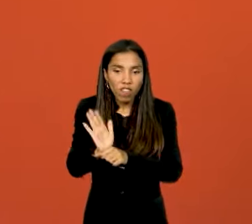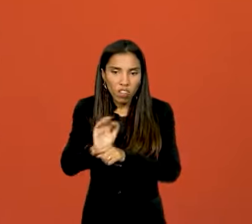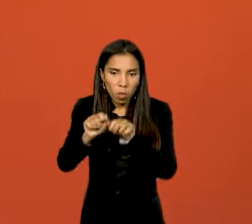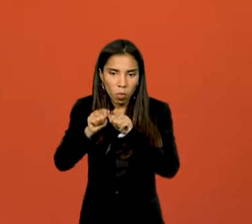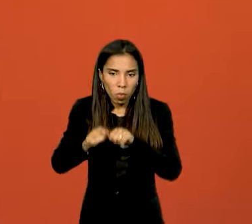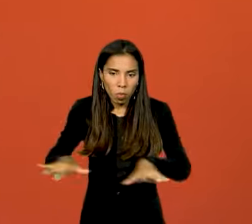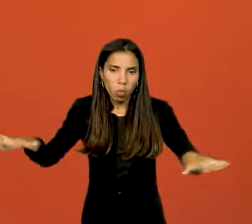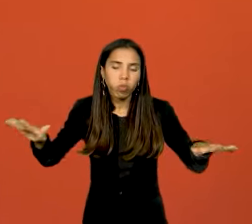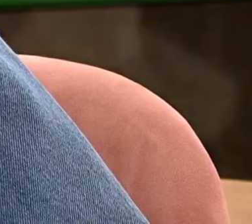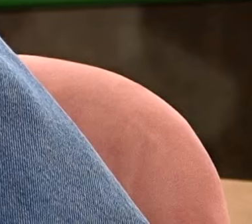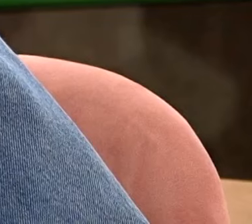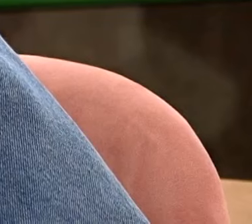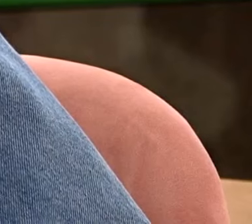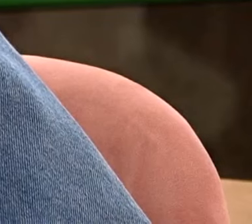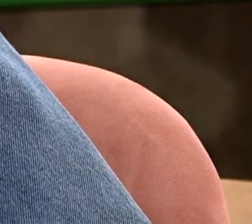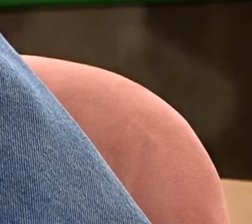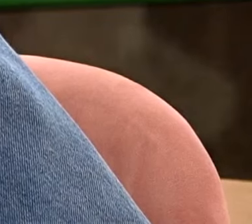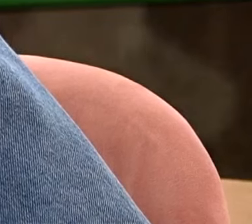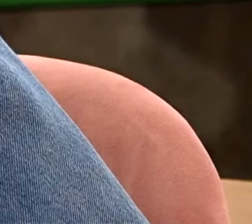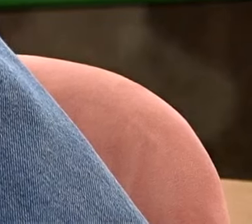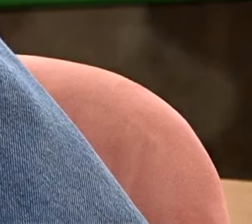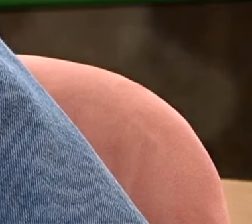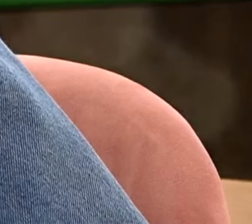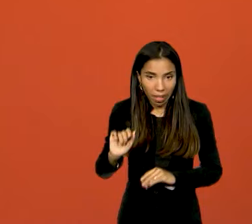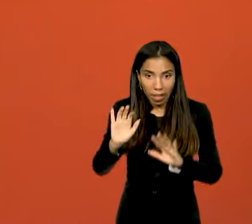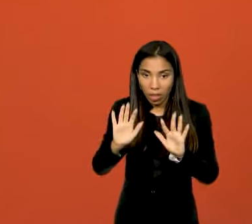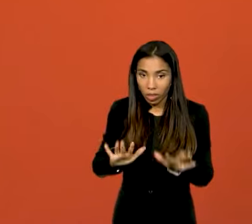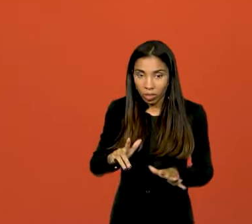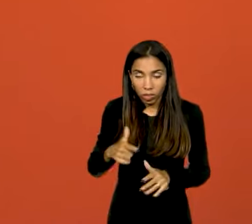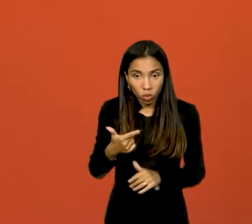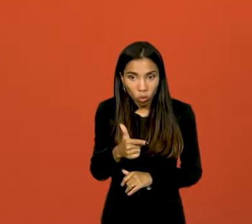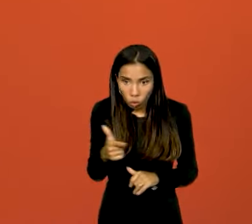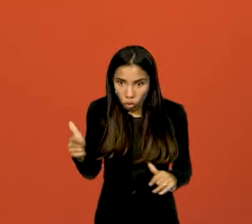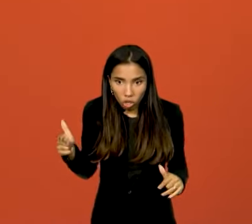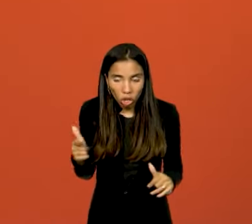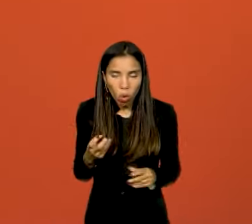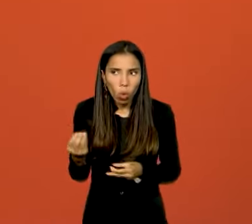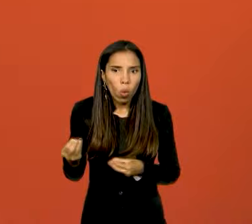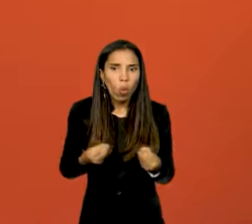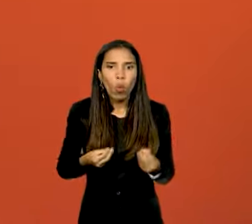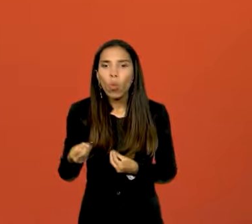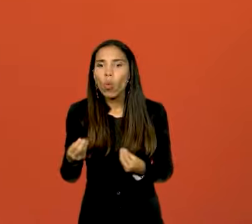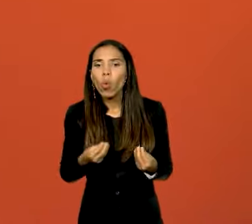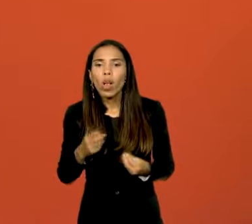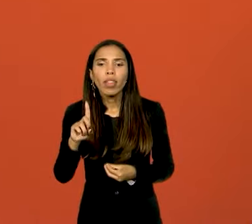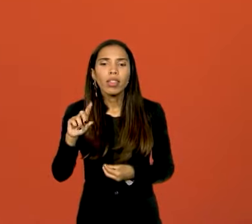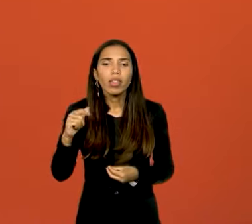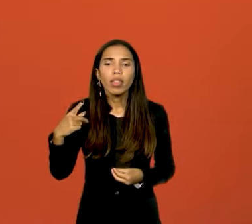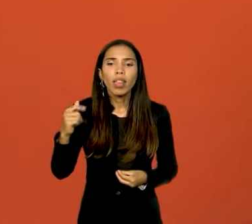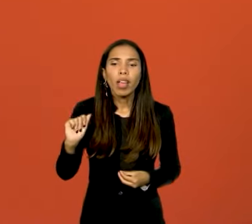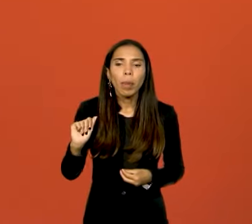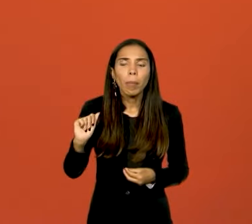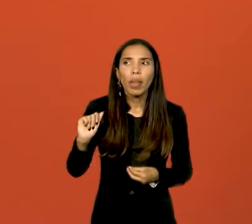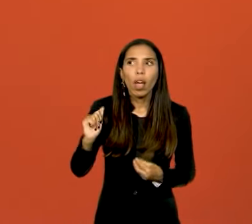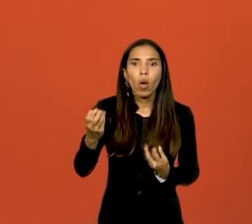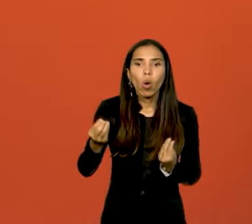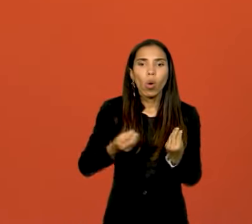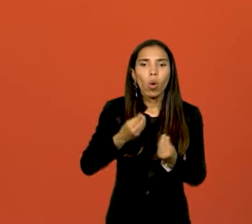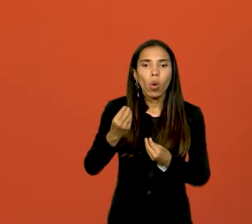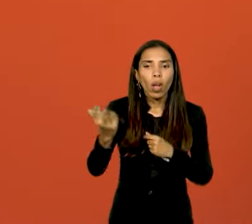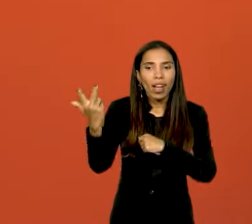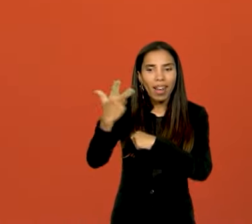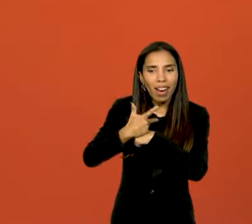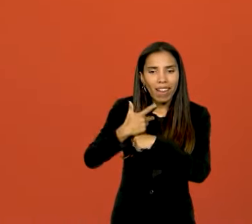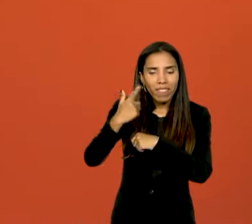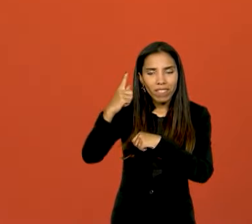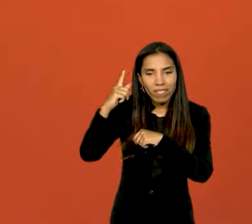popularizou, democratizou muito o DPA e tudo mais. Mas a gente não tinha muita dimensão do que era o DPA como produto. Quando a gente foi gravar o